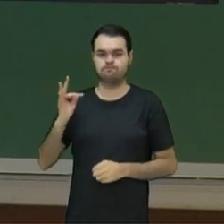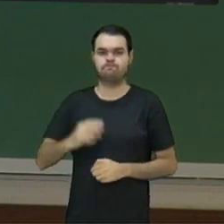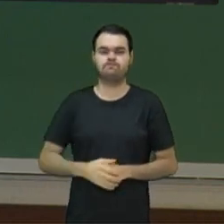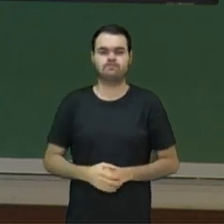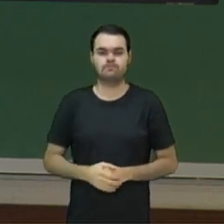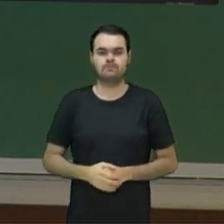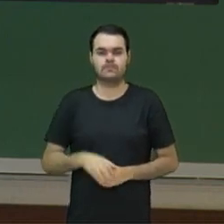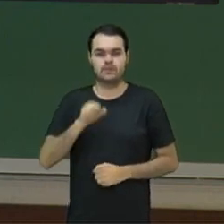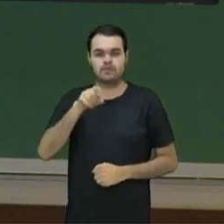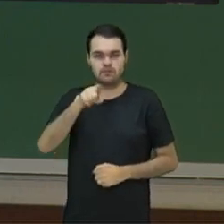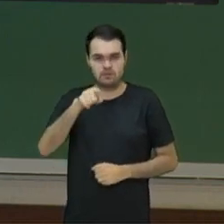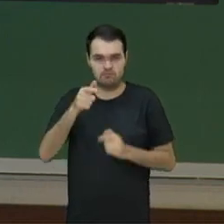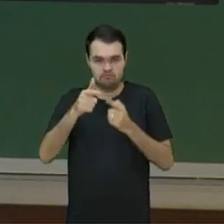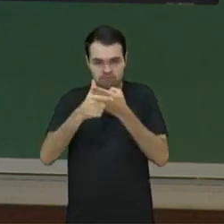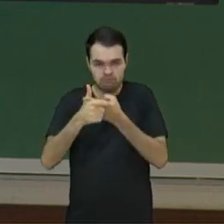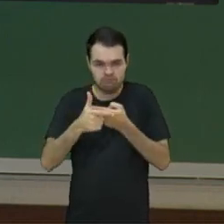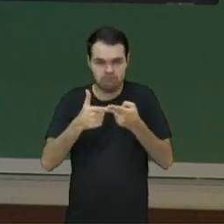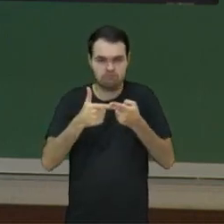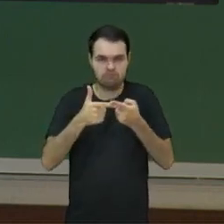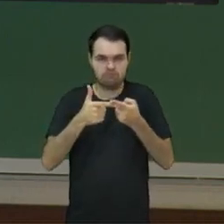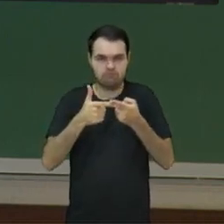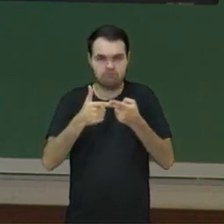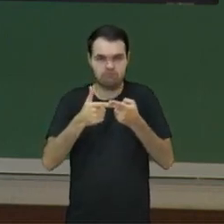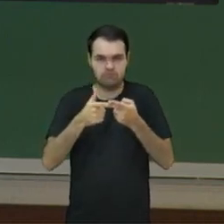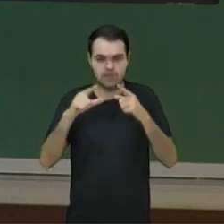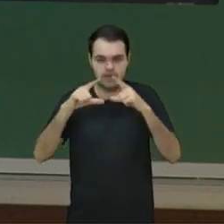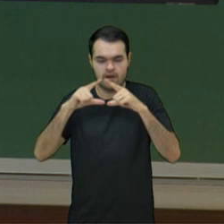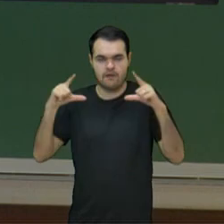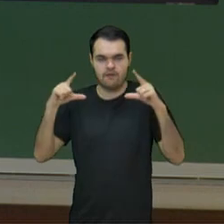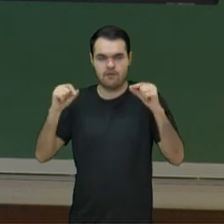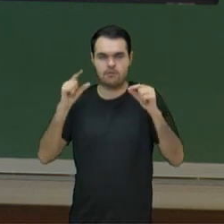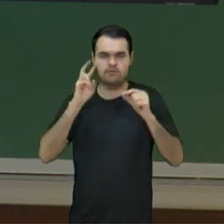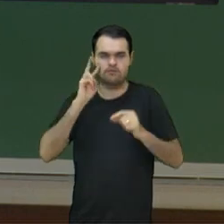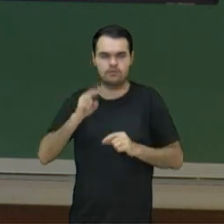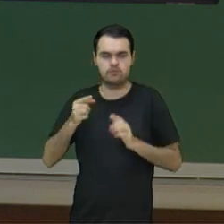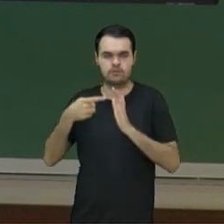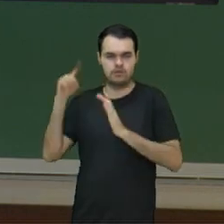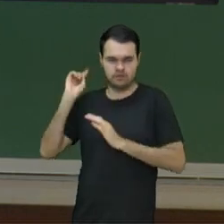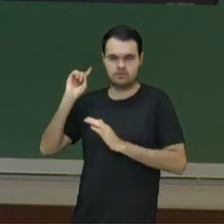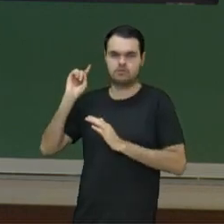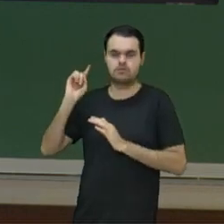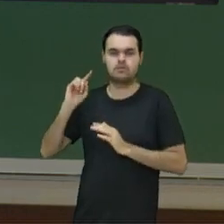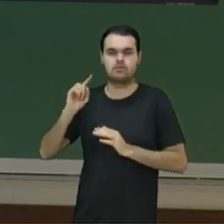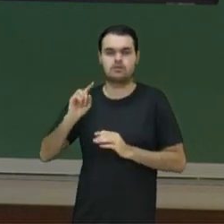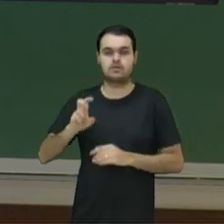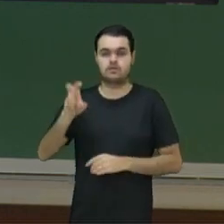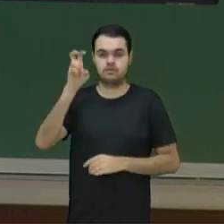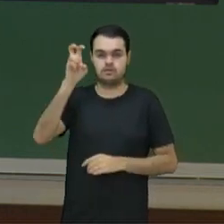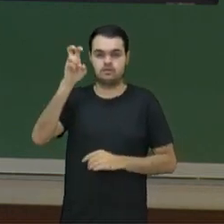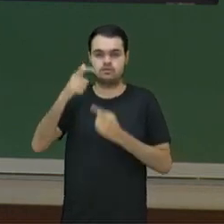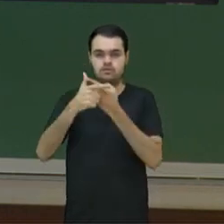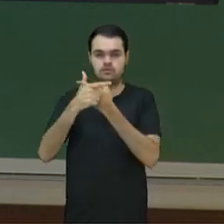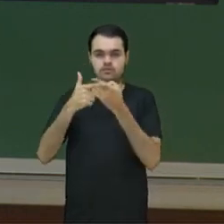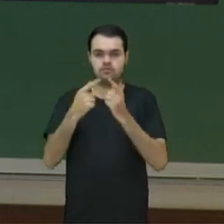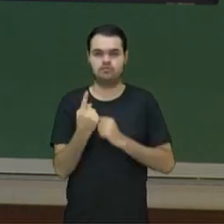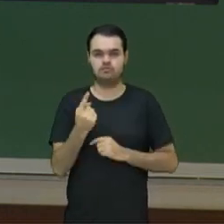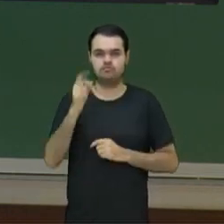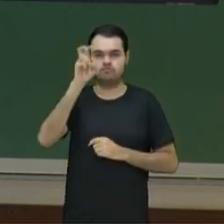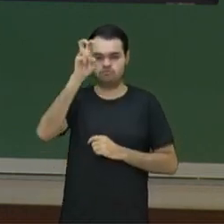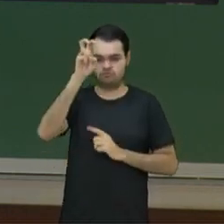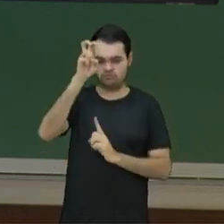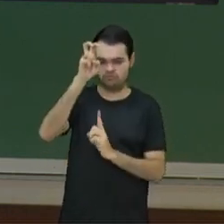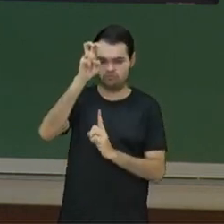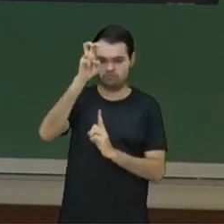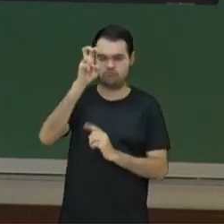você dividir aqui naquela fórmula que nós vimos anteriormente, se você dividir 5 por 1, é